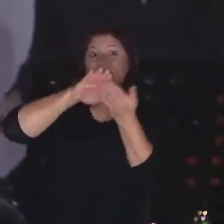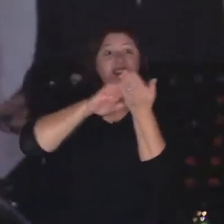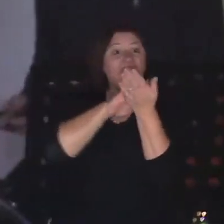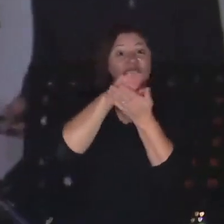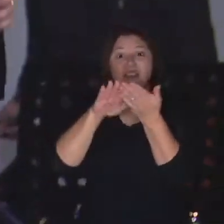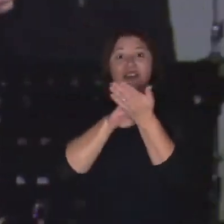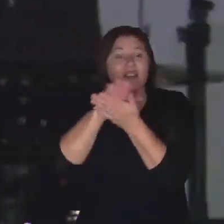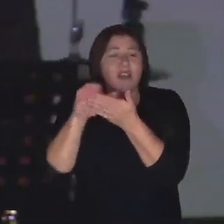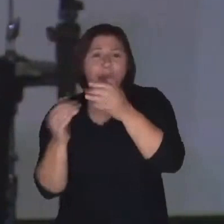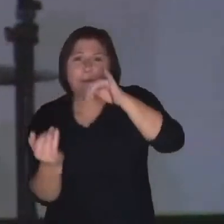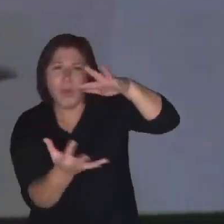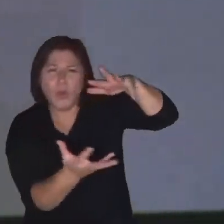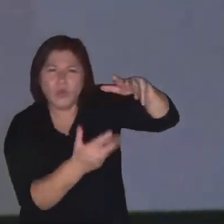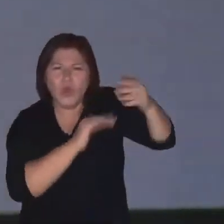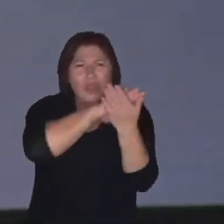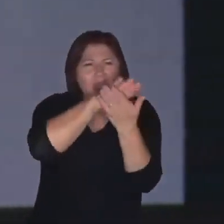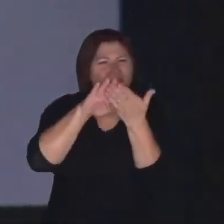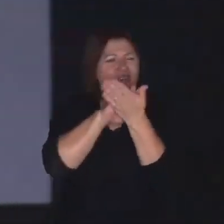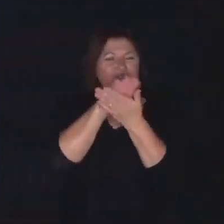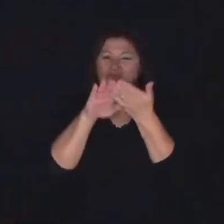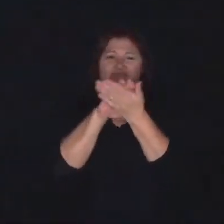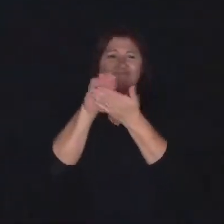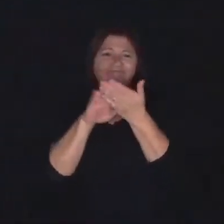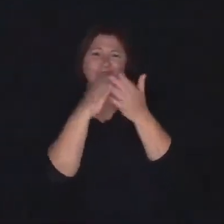nada melhor. Não há nada,